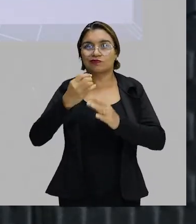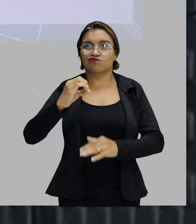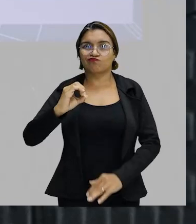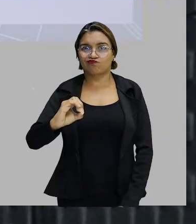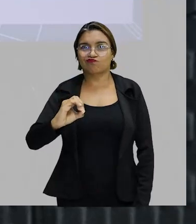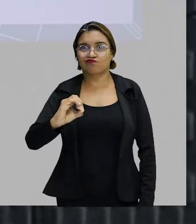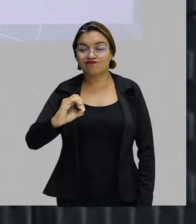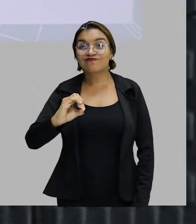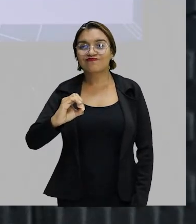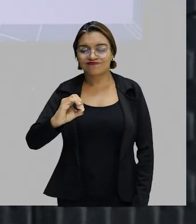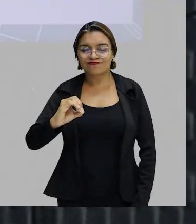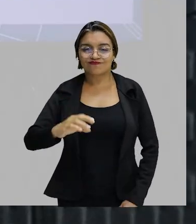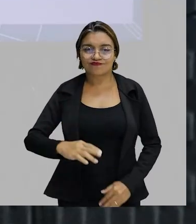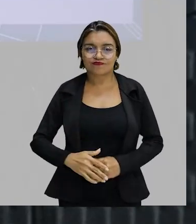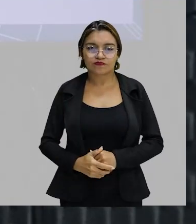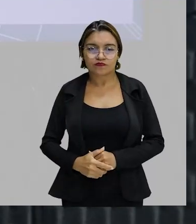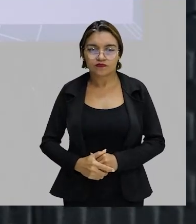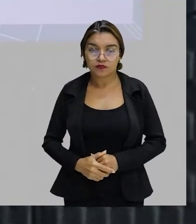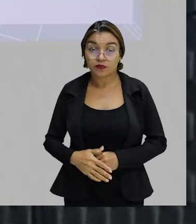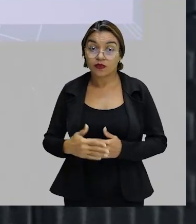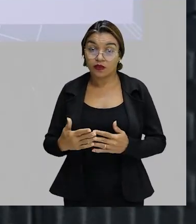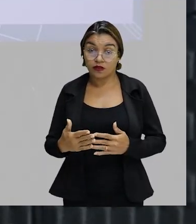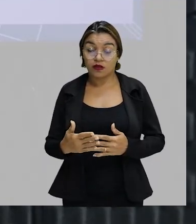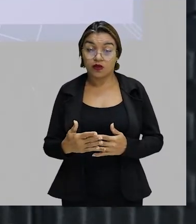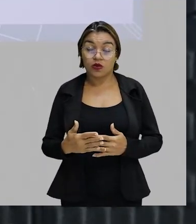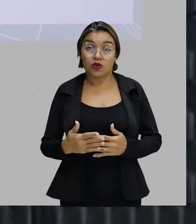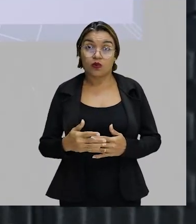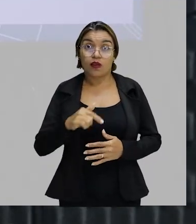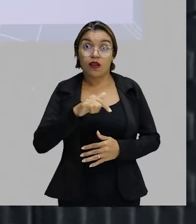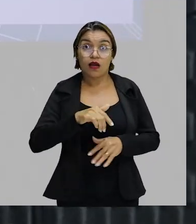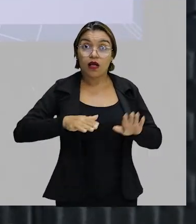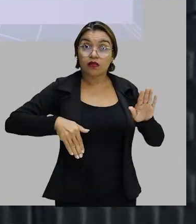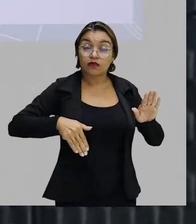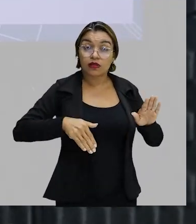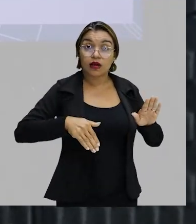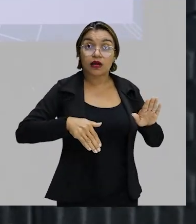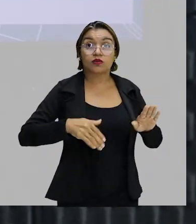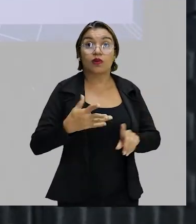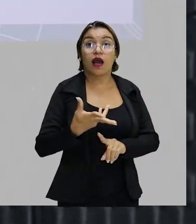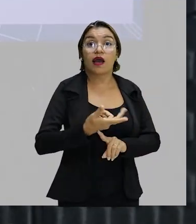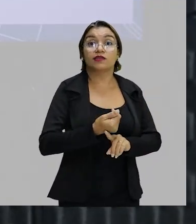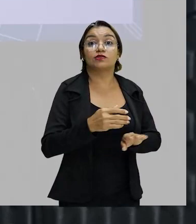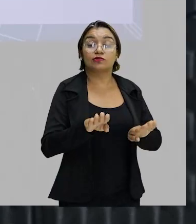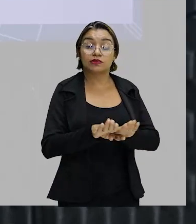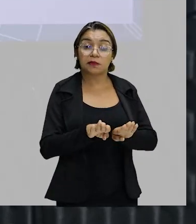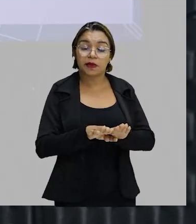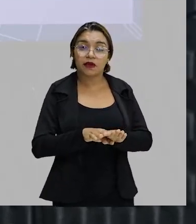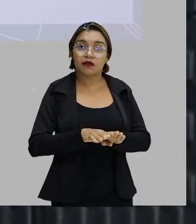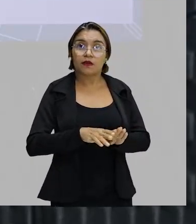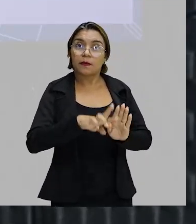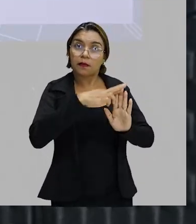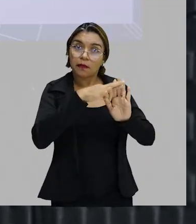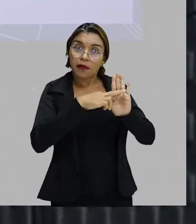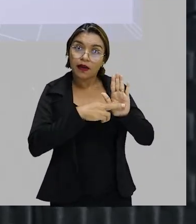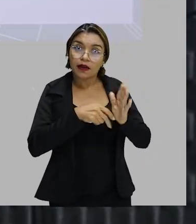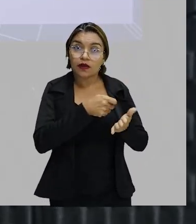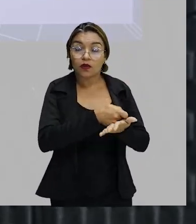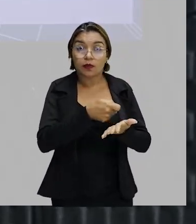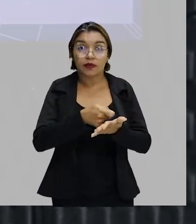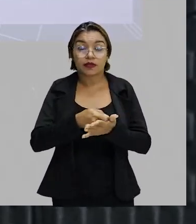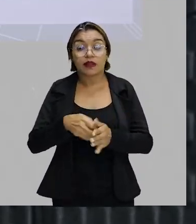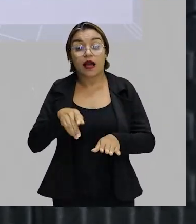é zerada então assim como lá no nado artístico eu falei de uma rotina que era obrigatória aqui existe uma